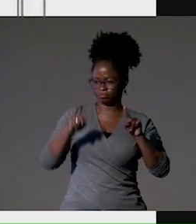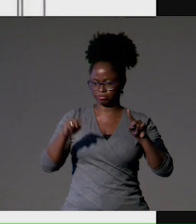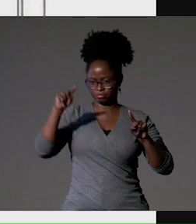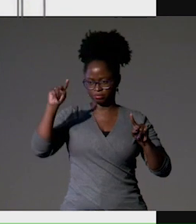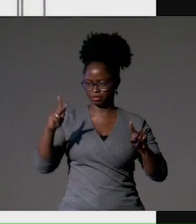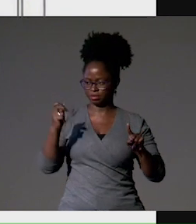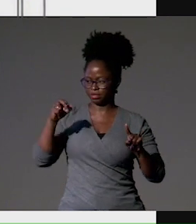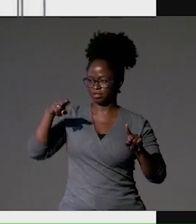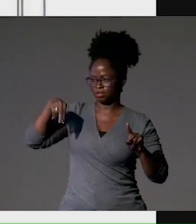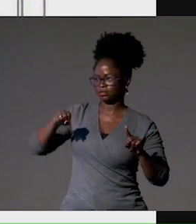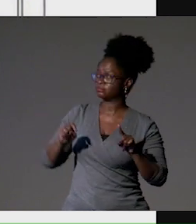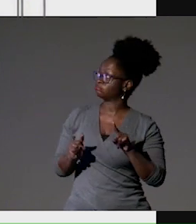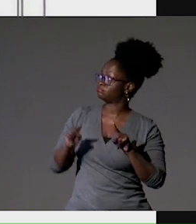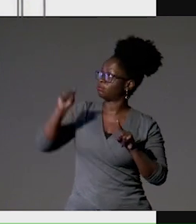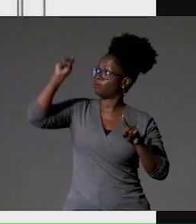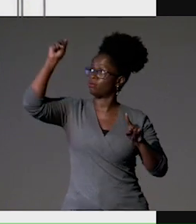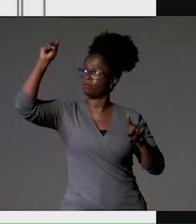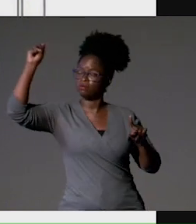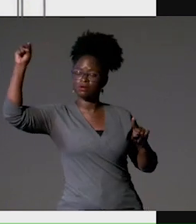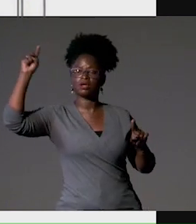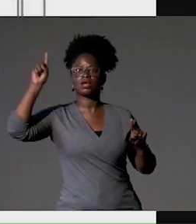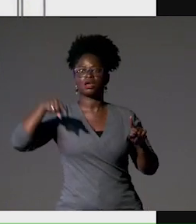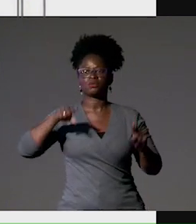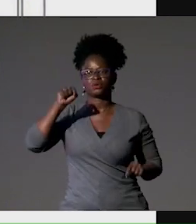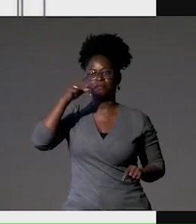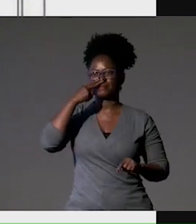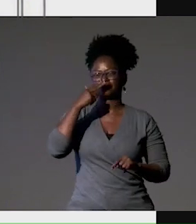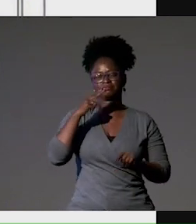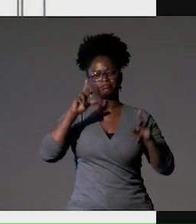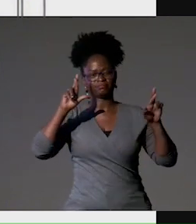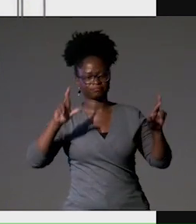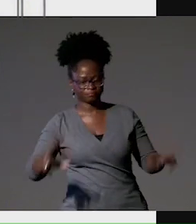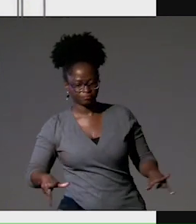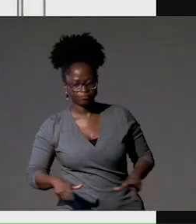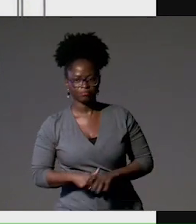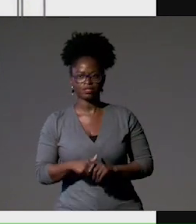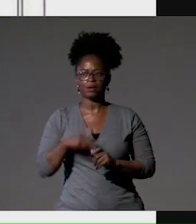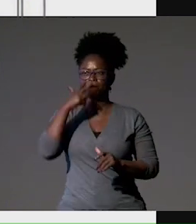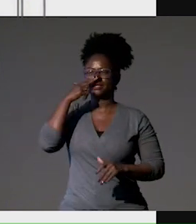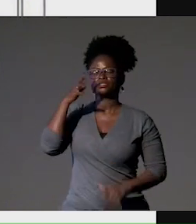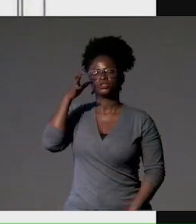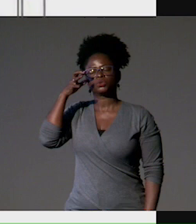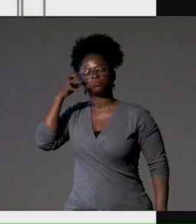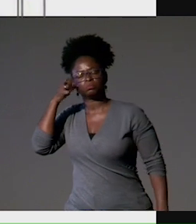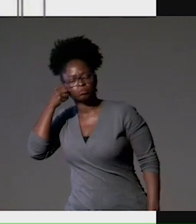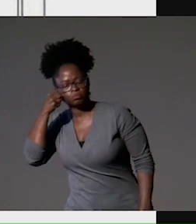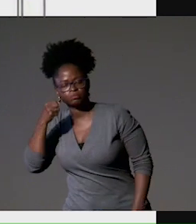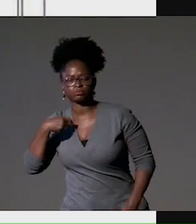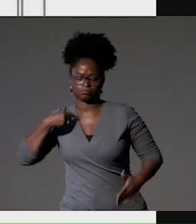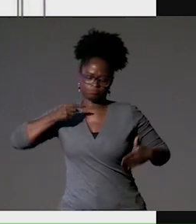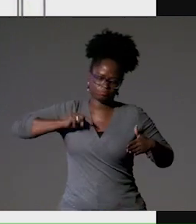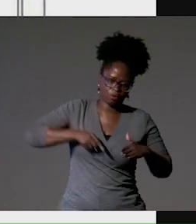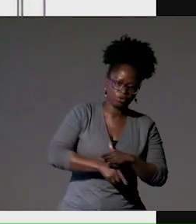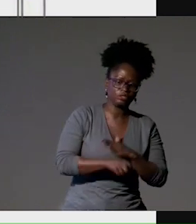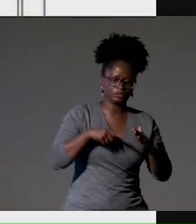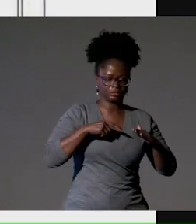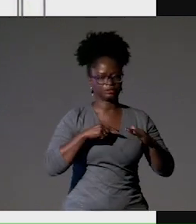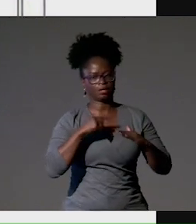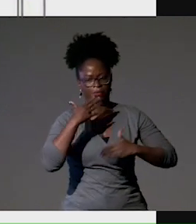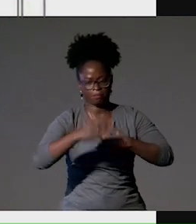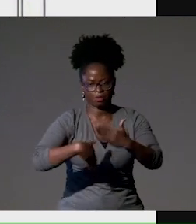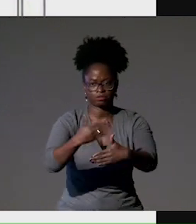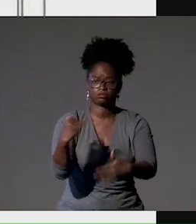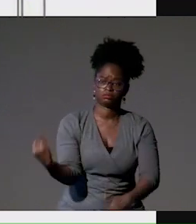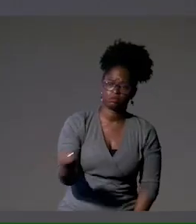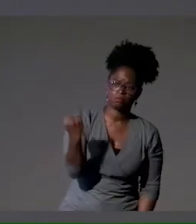o REM lá em cima, porque o REM é um sono paradoxal. Ele parece mais profundo, ele tem um processo de recuperação